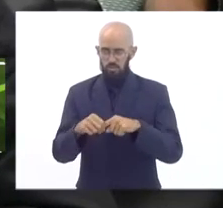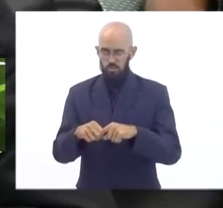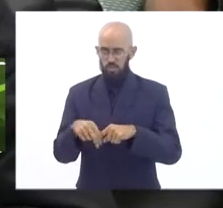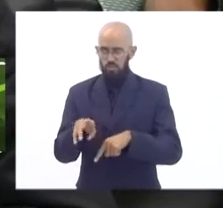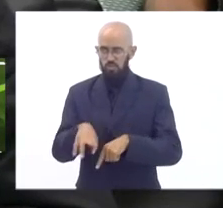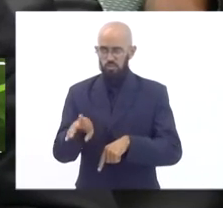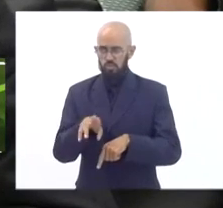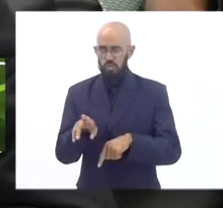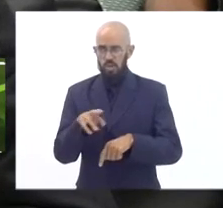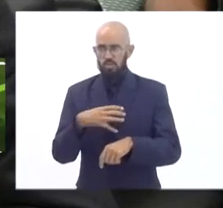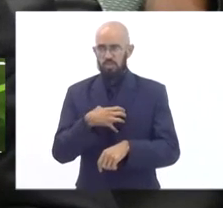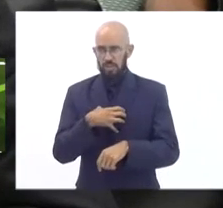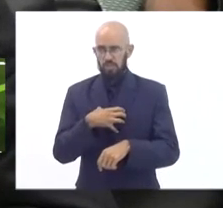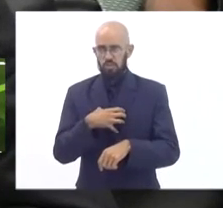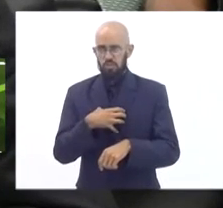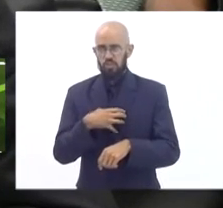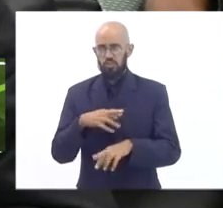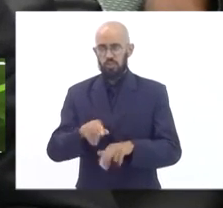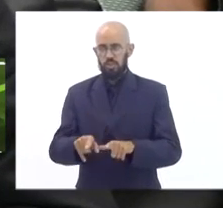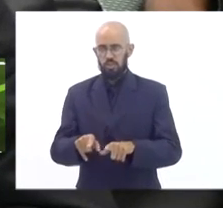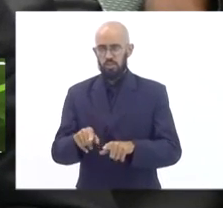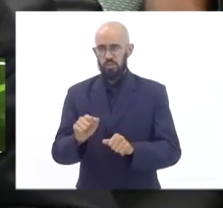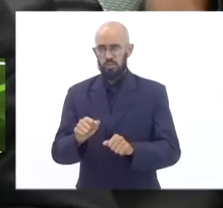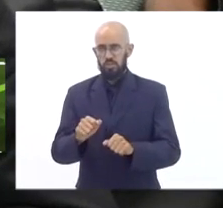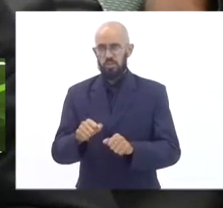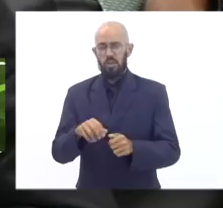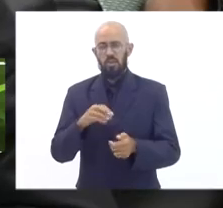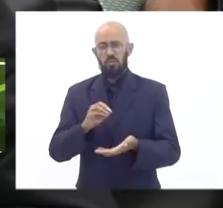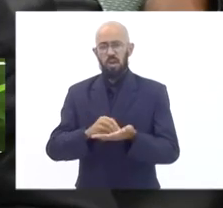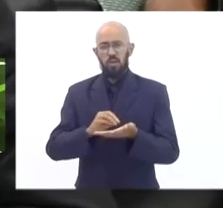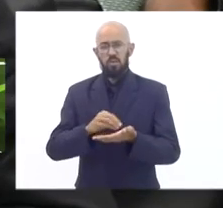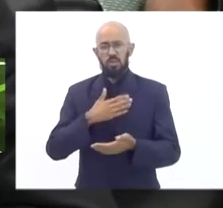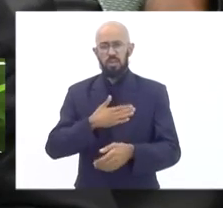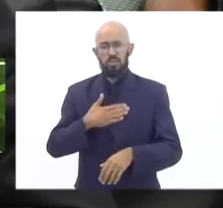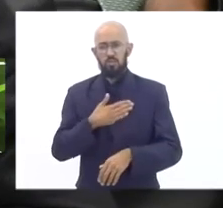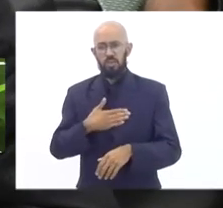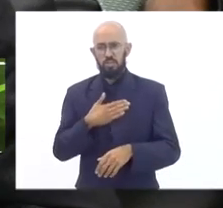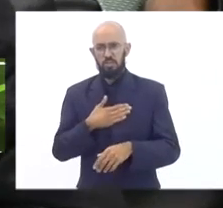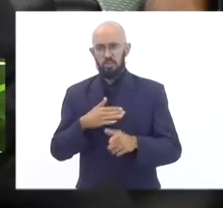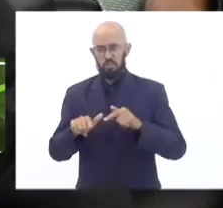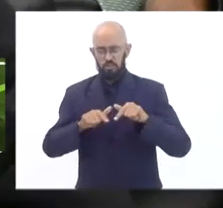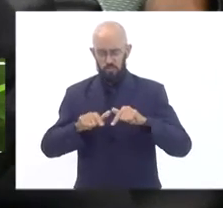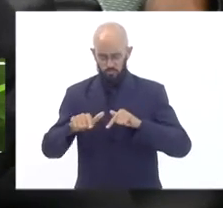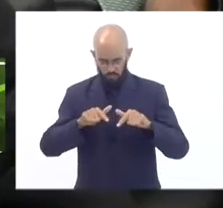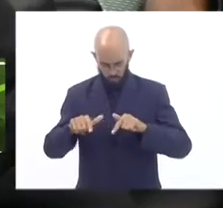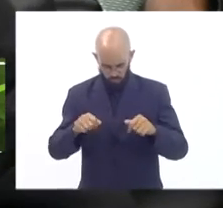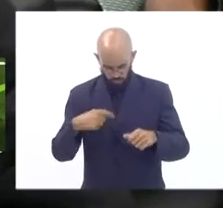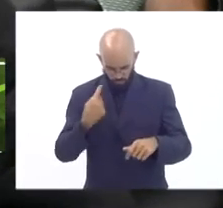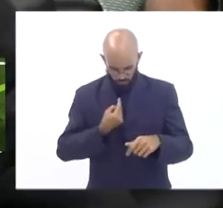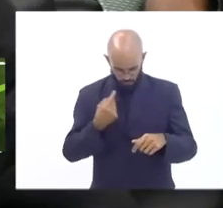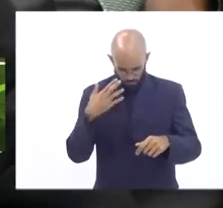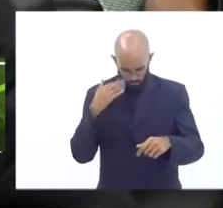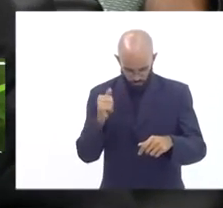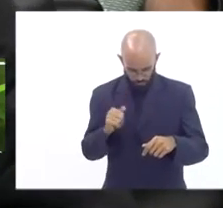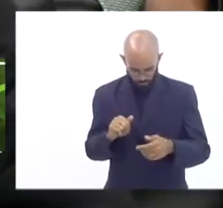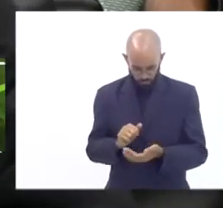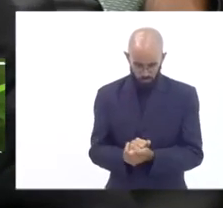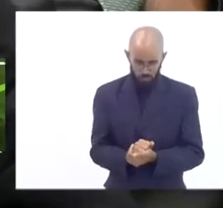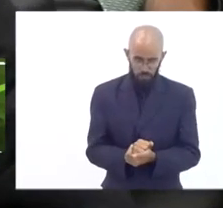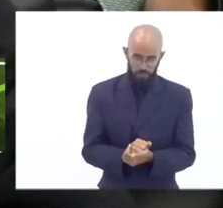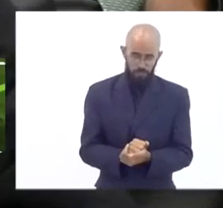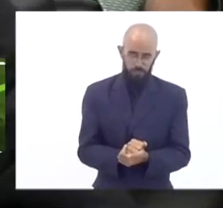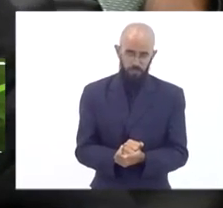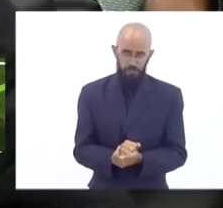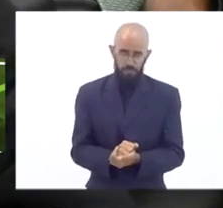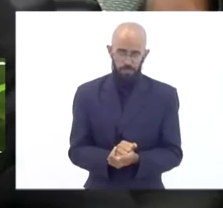sente o quê? O contrário. Ele tem insatisfação com o serviço prestado. Nós sabemos disso e, por mais